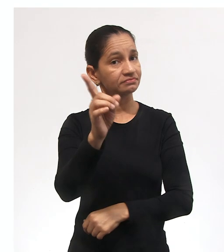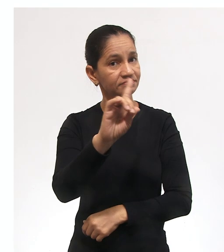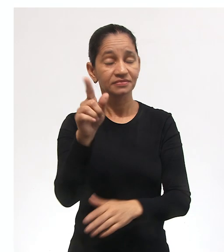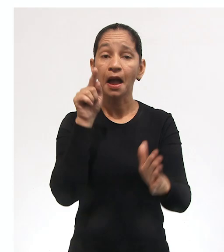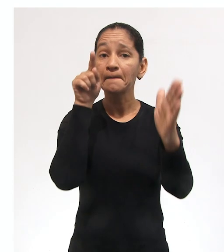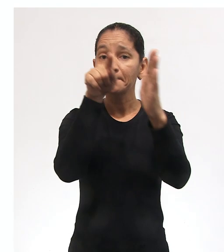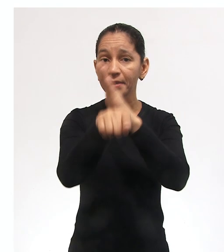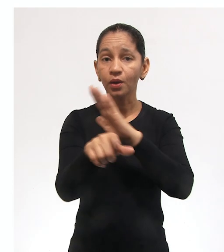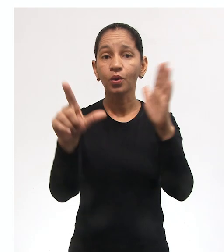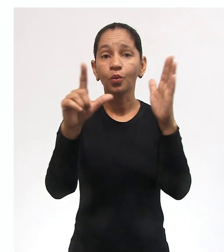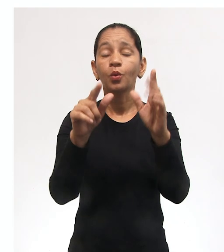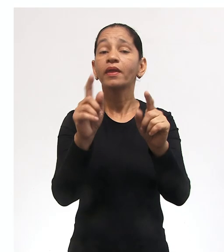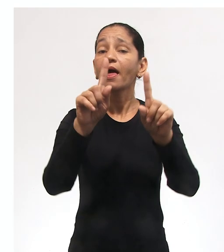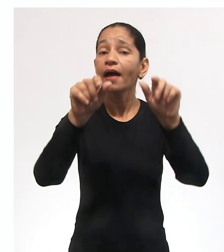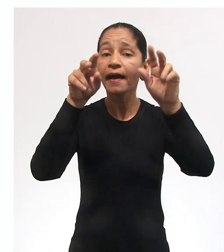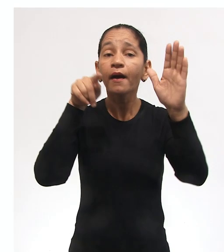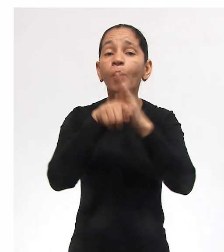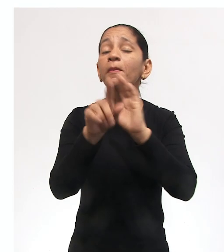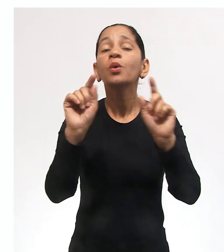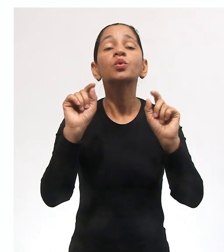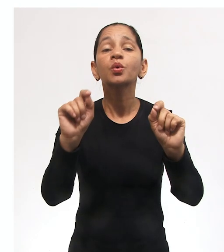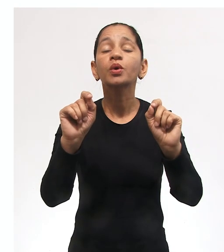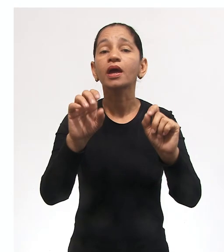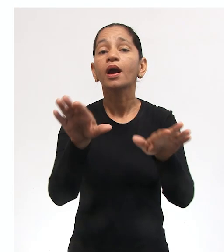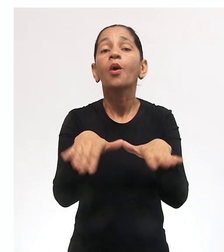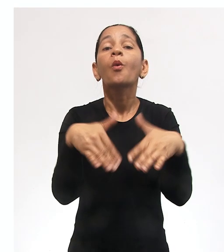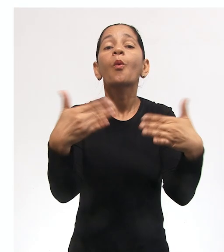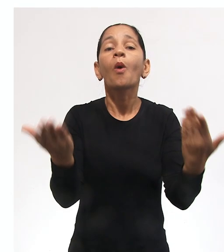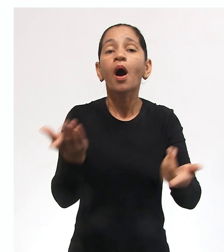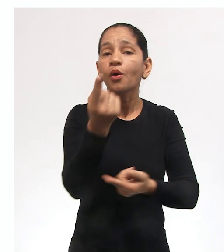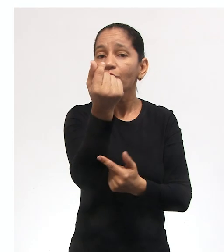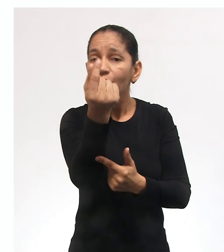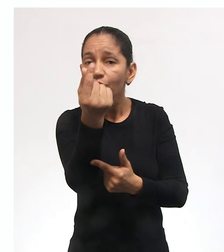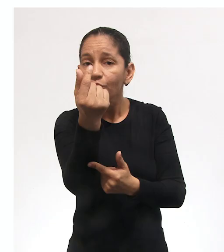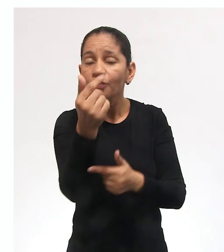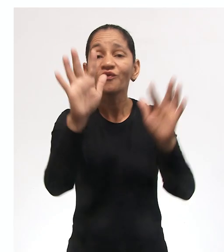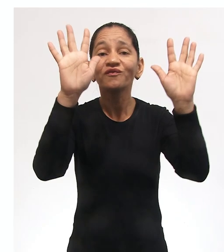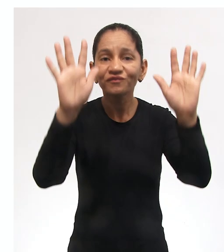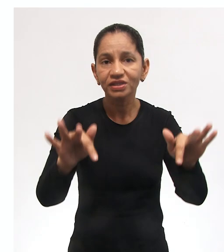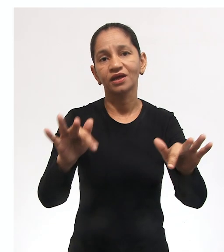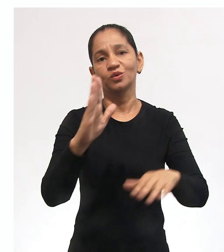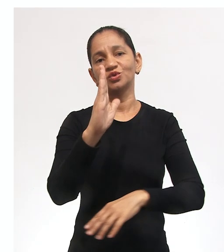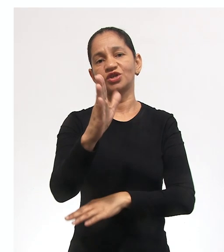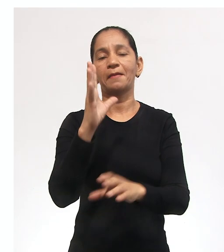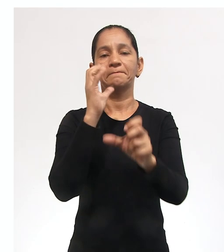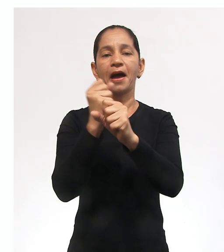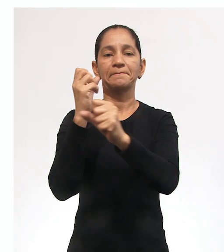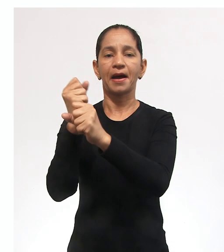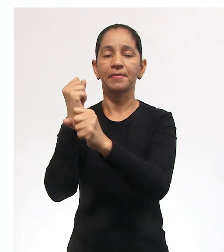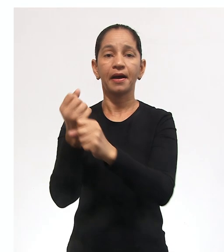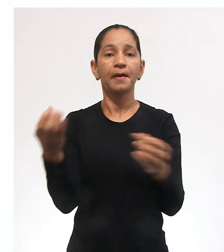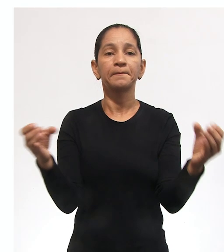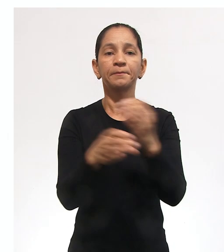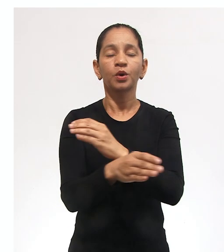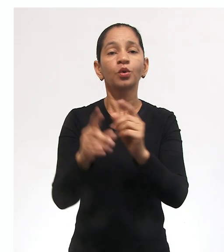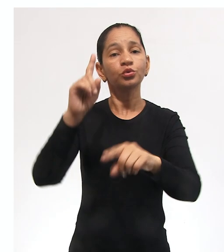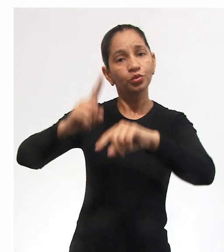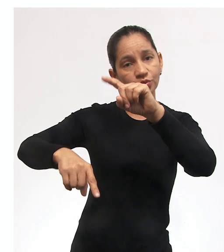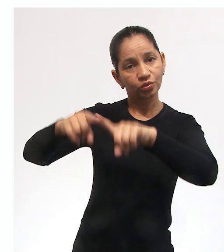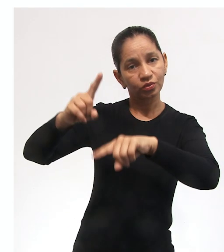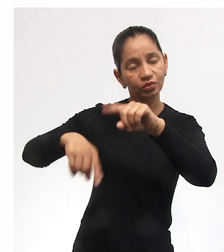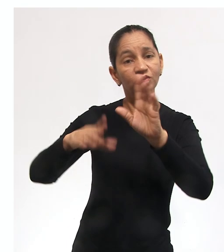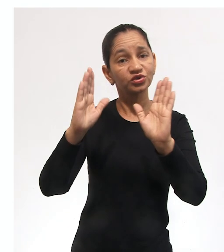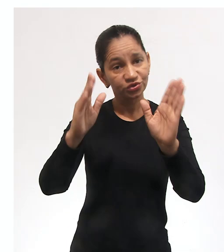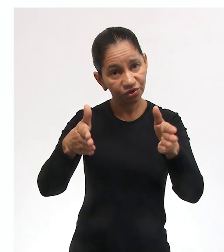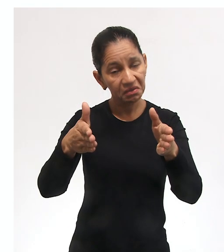pergunta é qual será o preço com o reajuste, como ele já quer o valor final já somado, já tudo pronto,